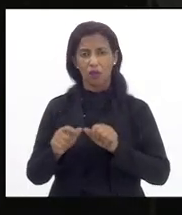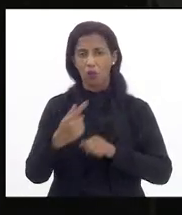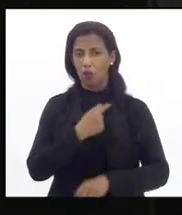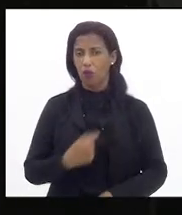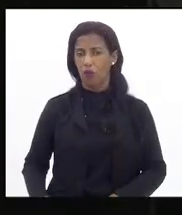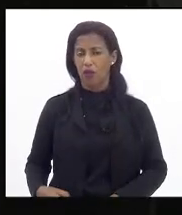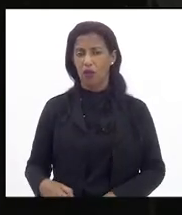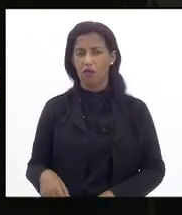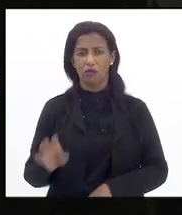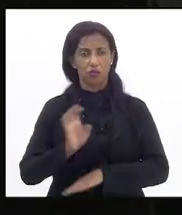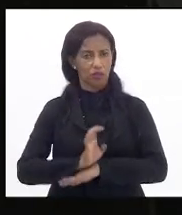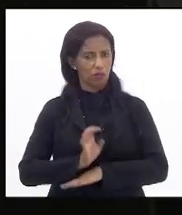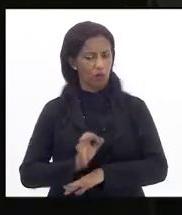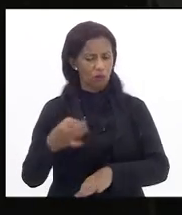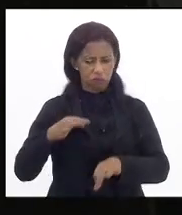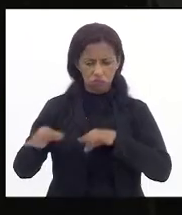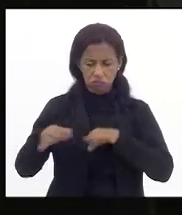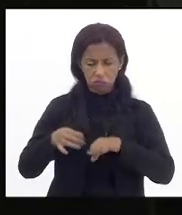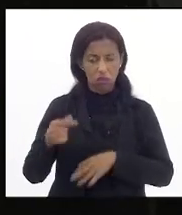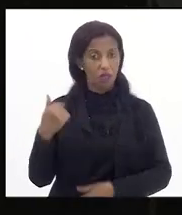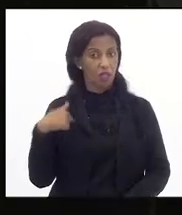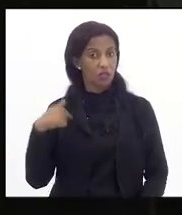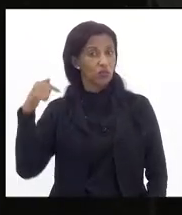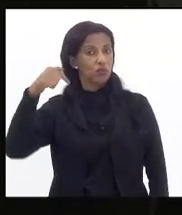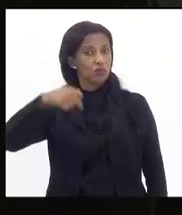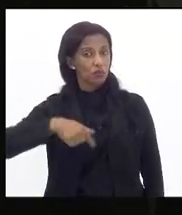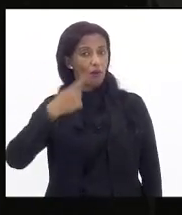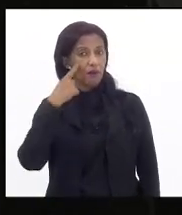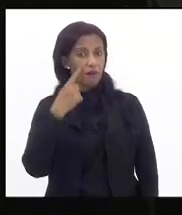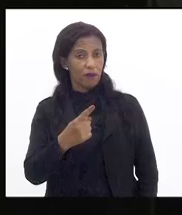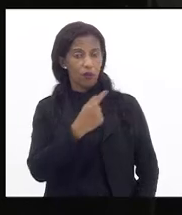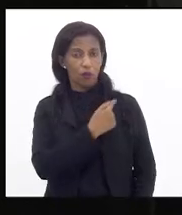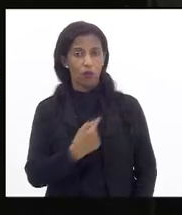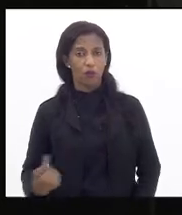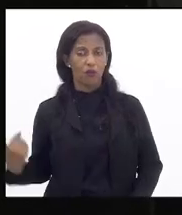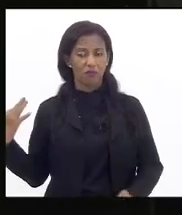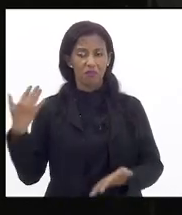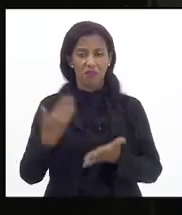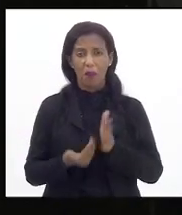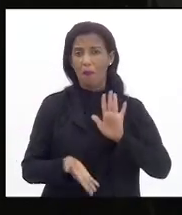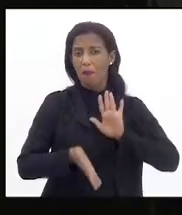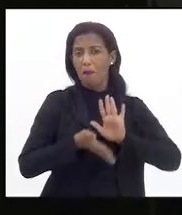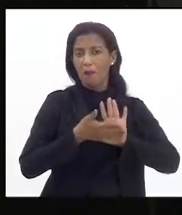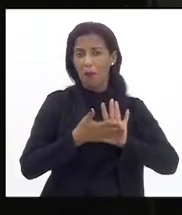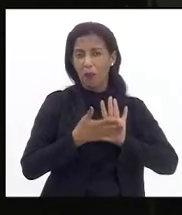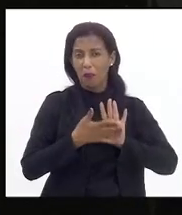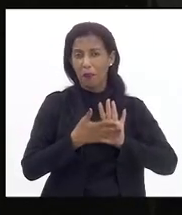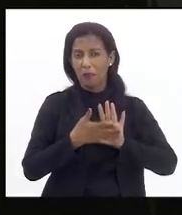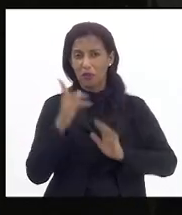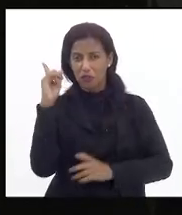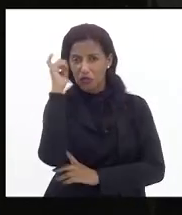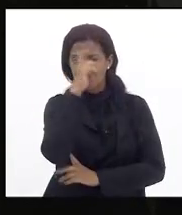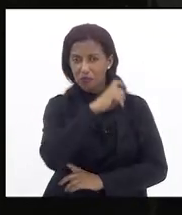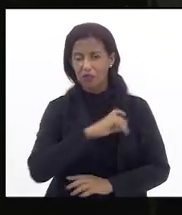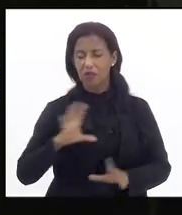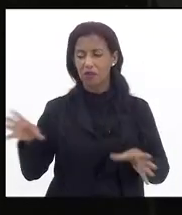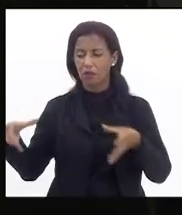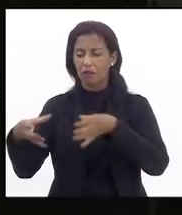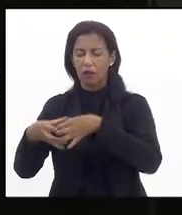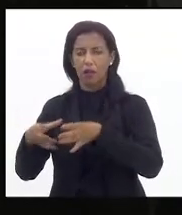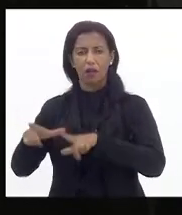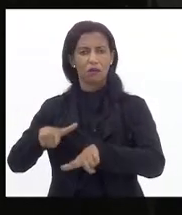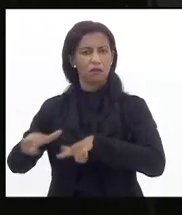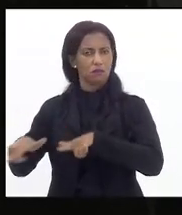estadual e a gente aqui só ver o governo trazer propostas de arrocho aquelas